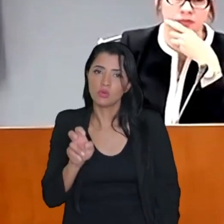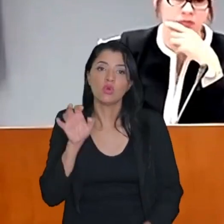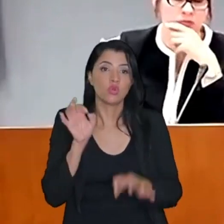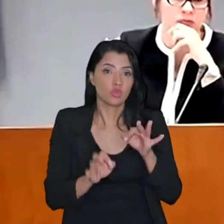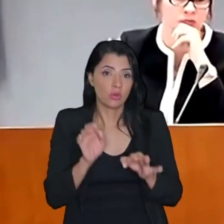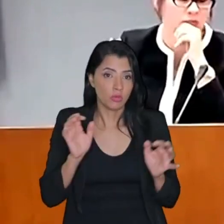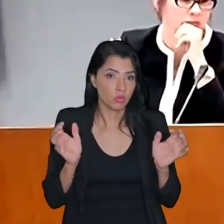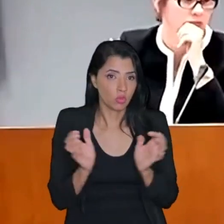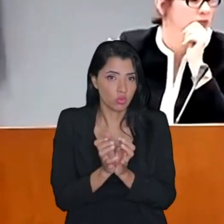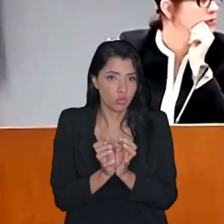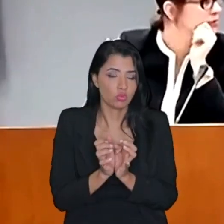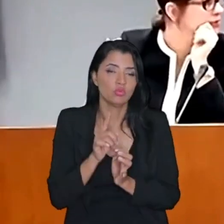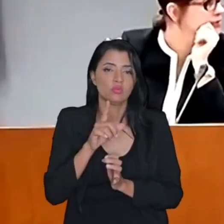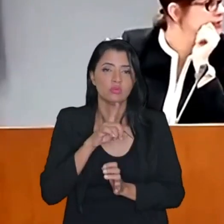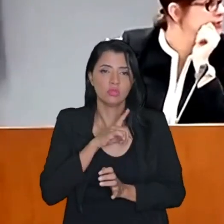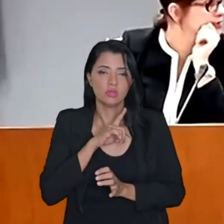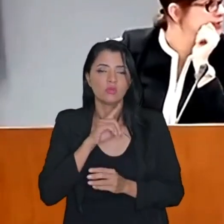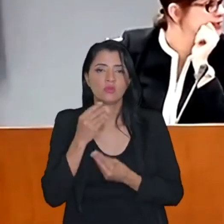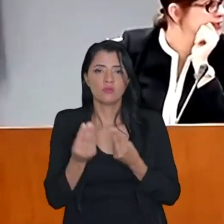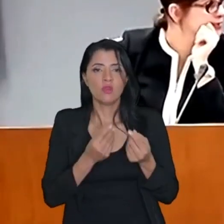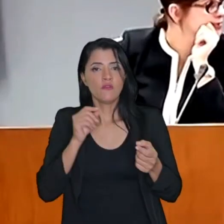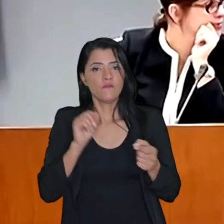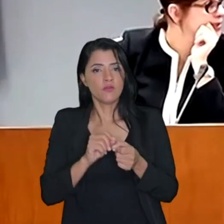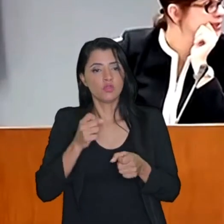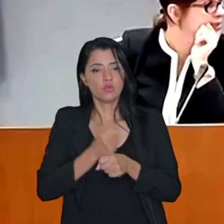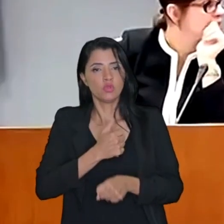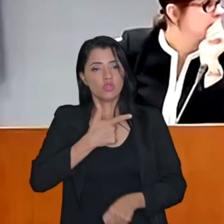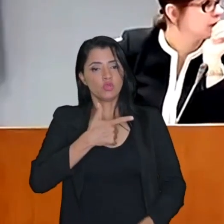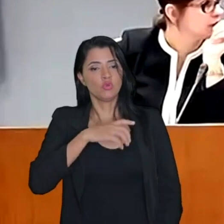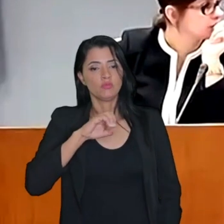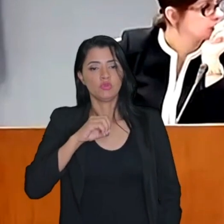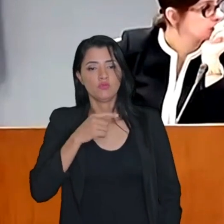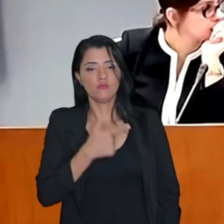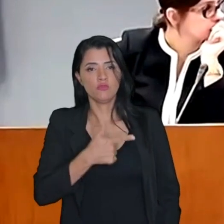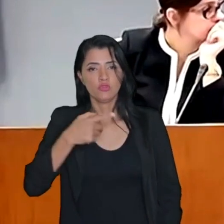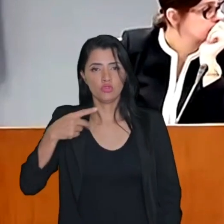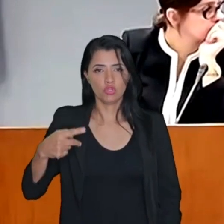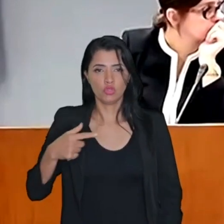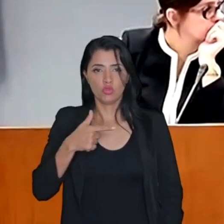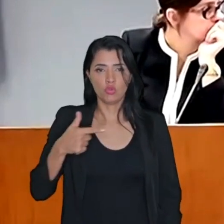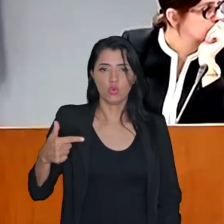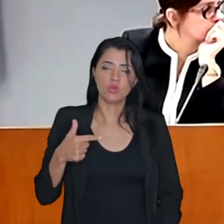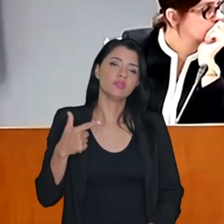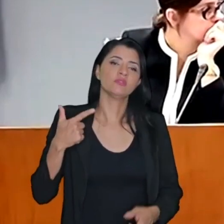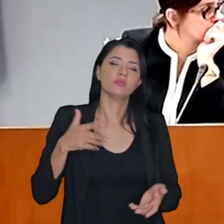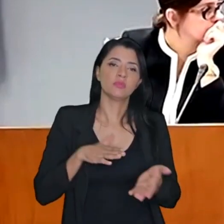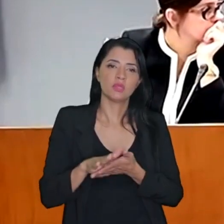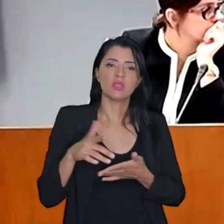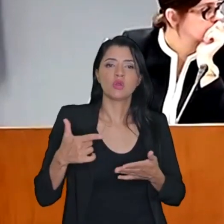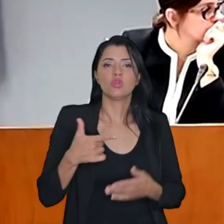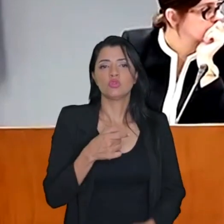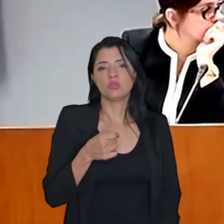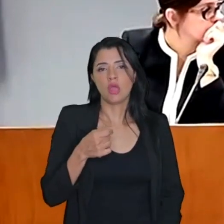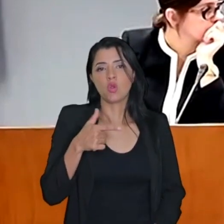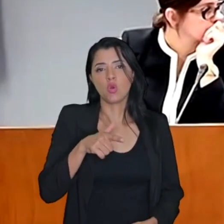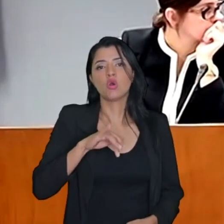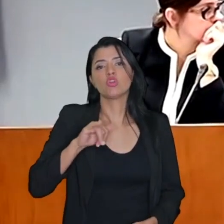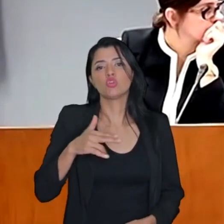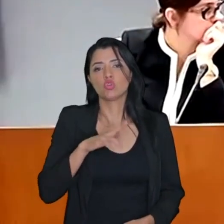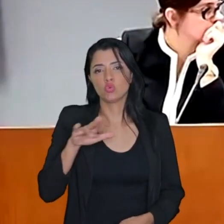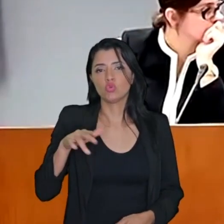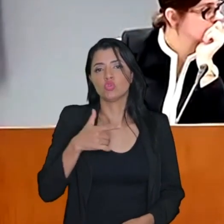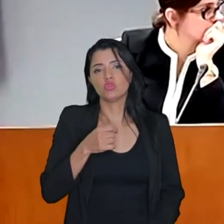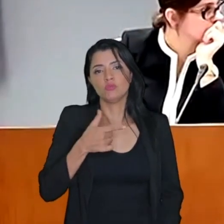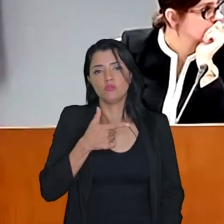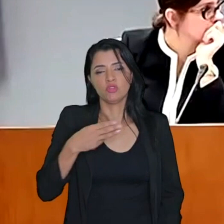julgamento conjunto, que foi feito em 2022, mas o acórdão foi publicado agora em 19 de junho de 2023, a